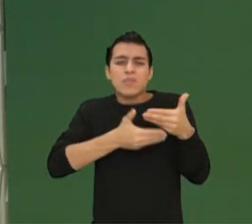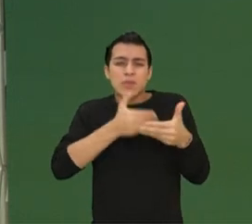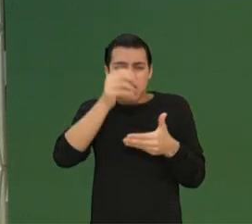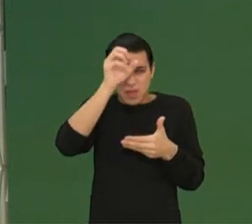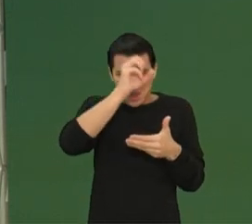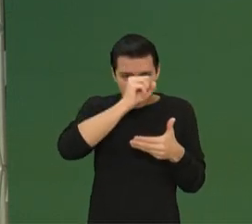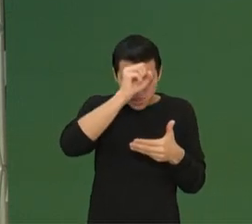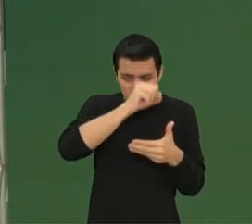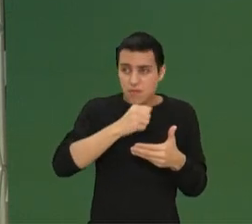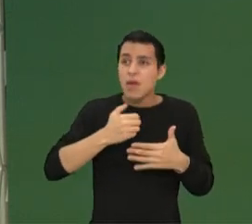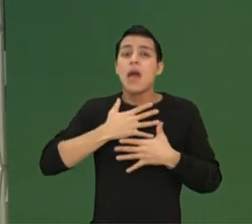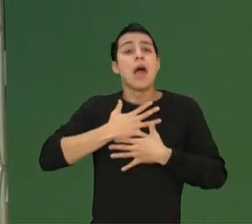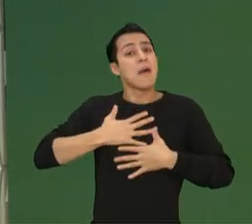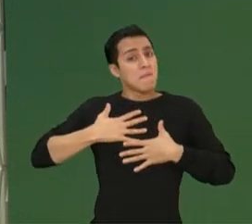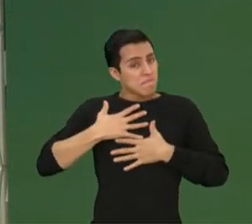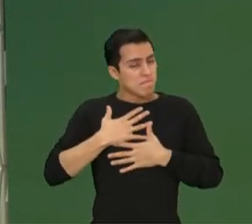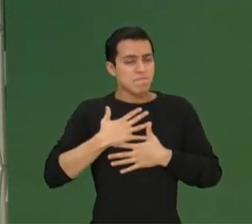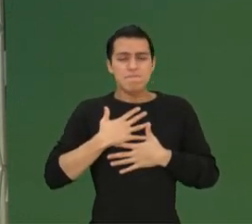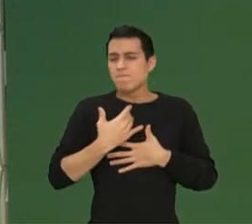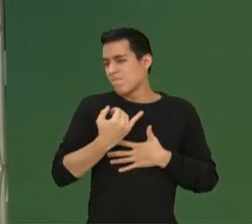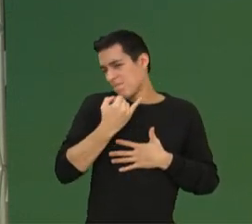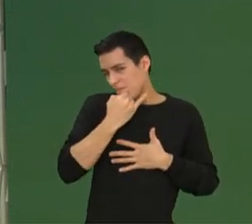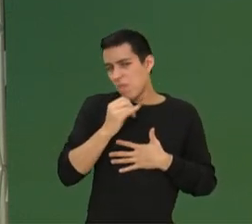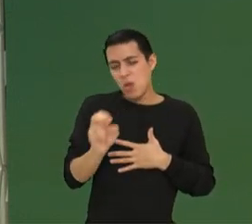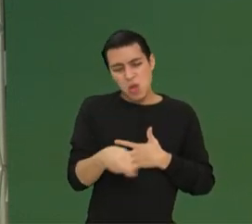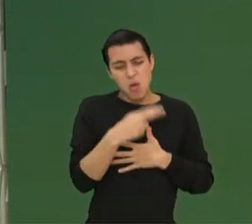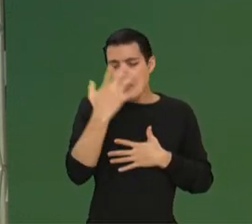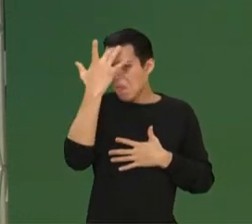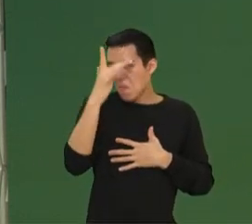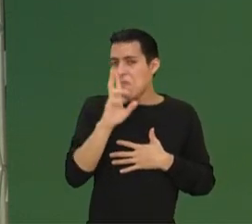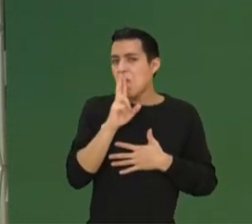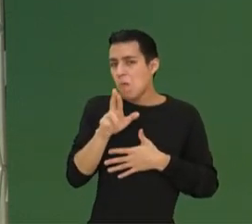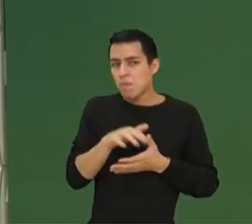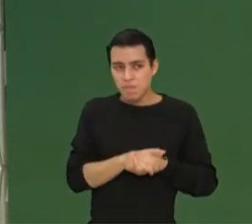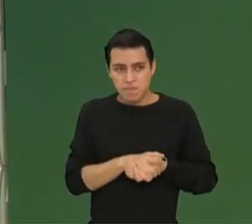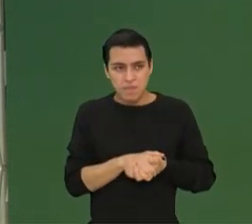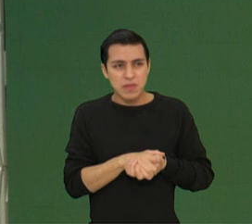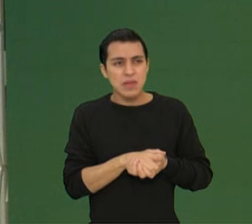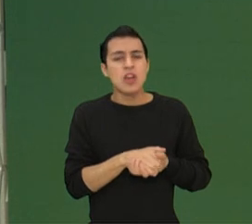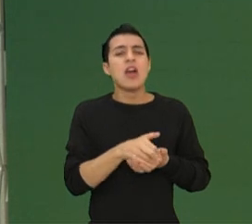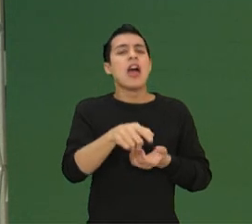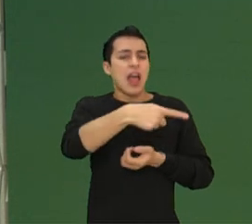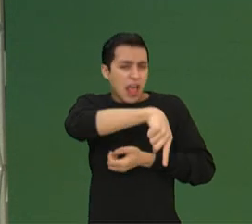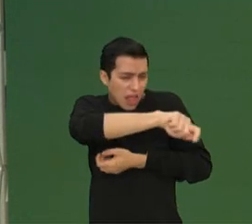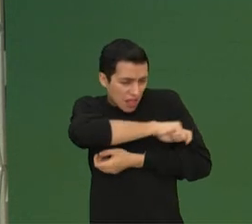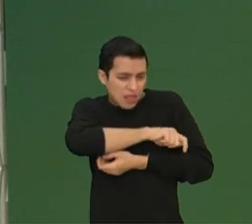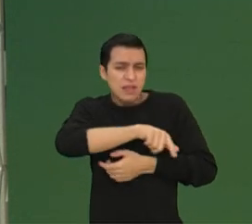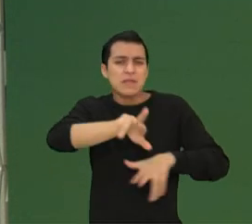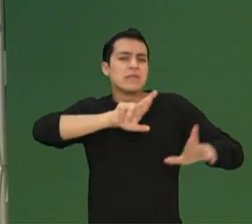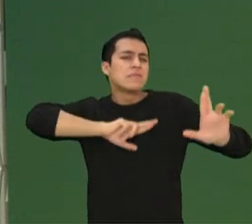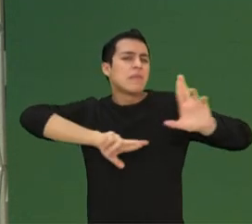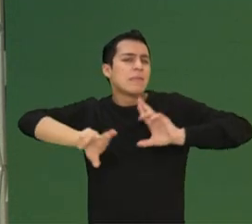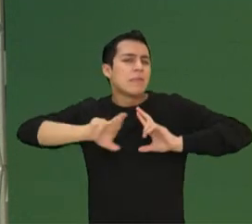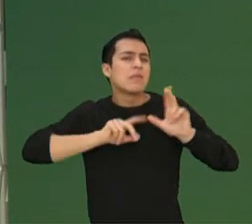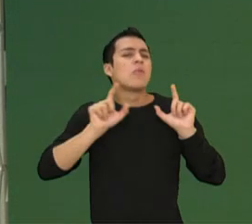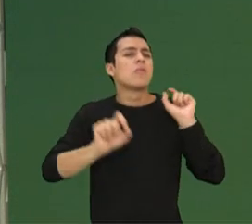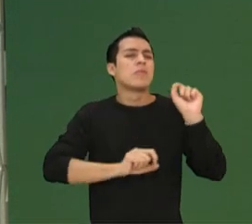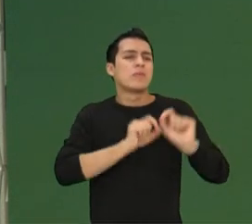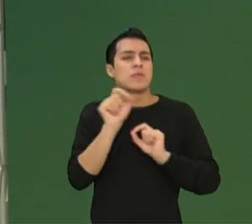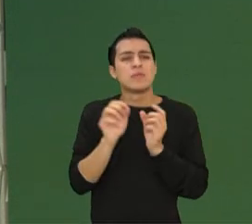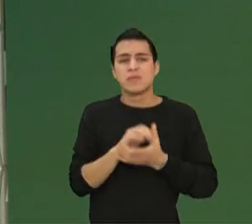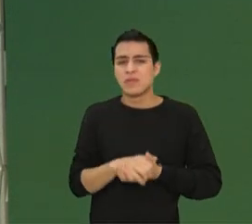aprendizado? Satisfeito, insatisfeito ou não sei? E os meus alunos responderam essa enquete.